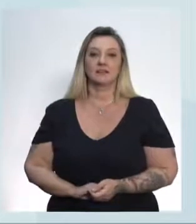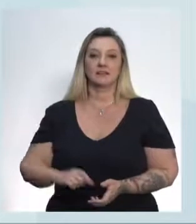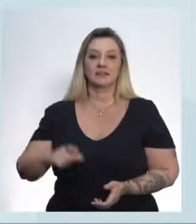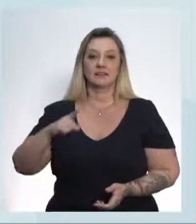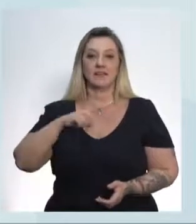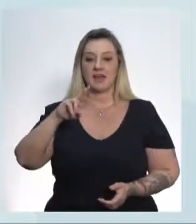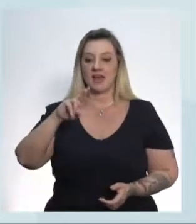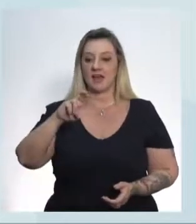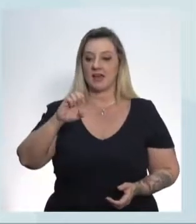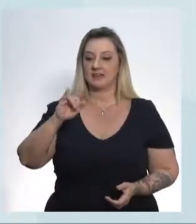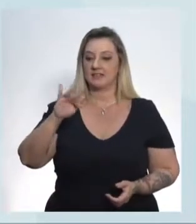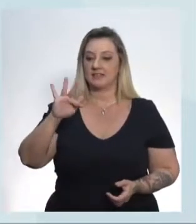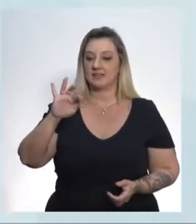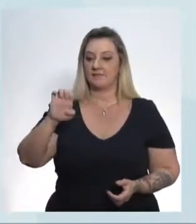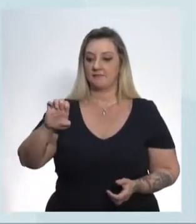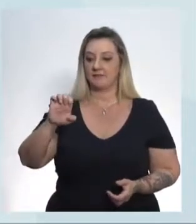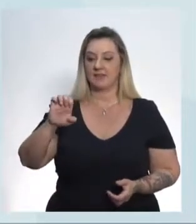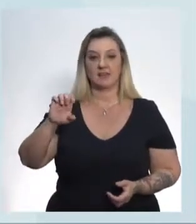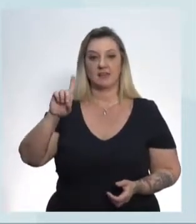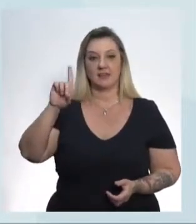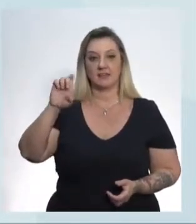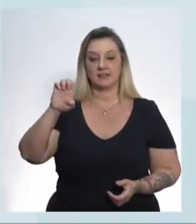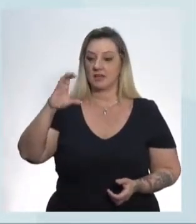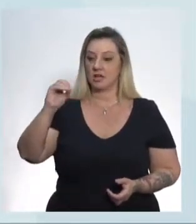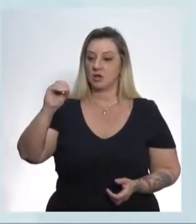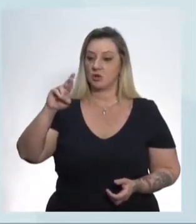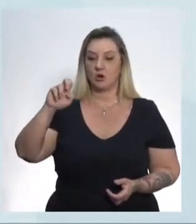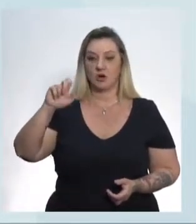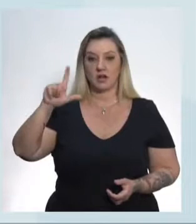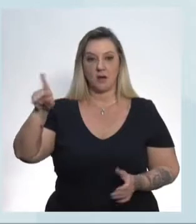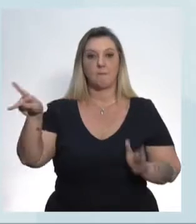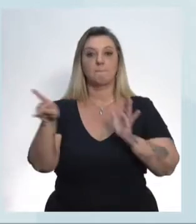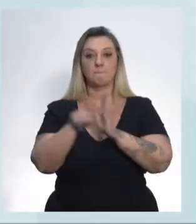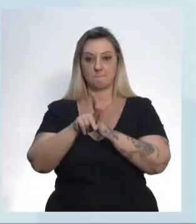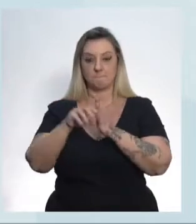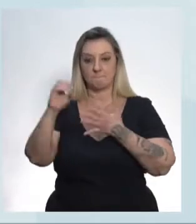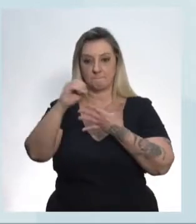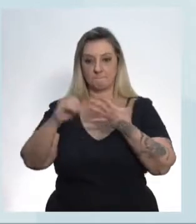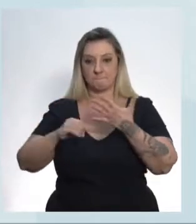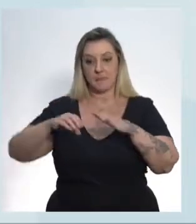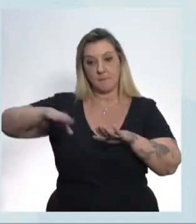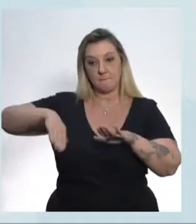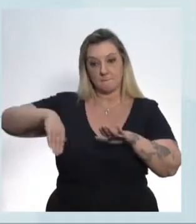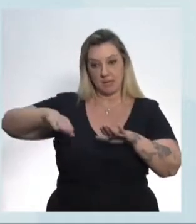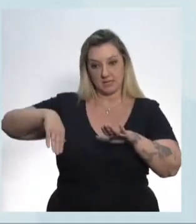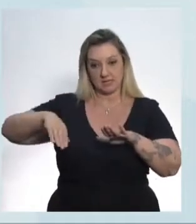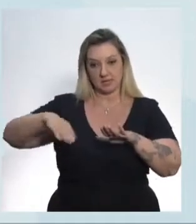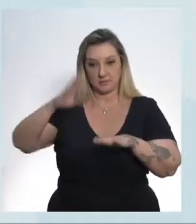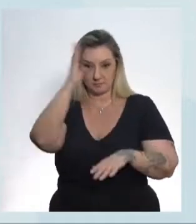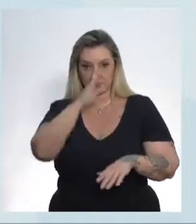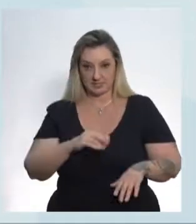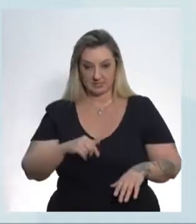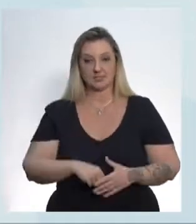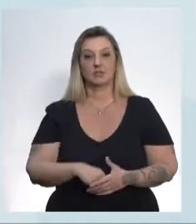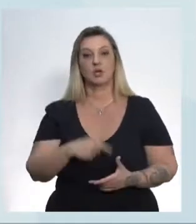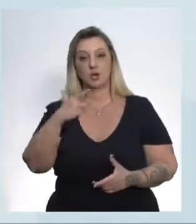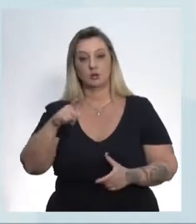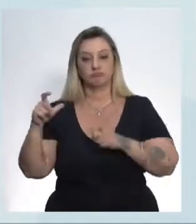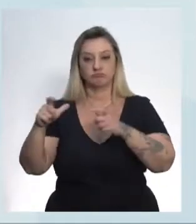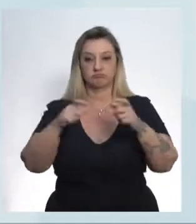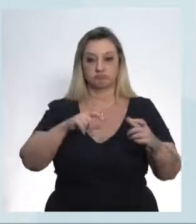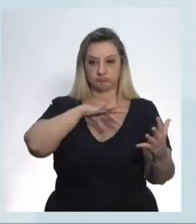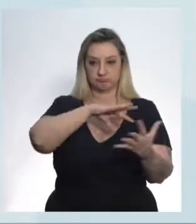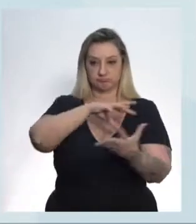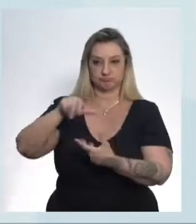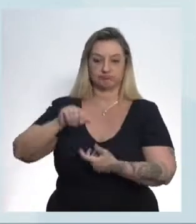coral, né? Vocês vão observar, o Recife de coral também faz parte do ecossistema marinho brasileiro, né, e também de outras partes do